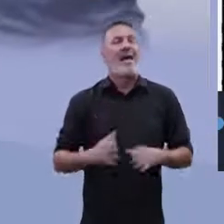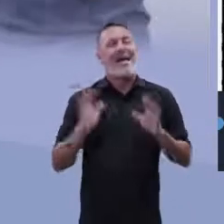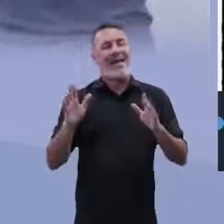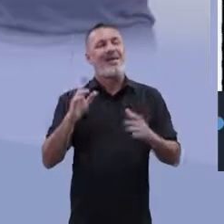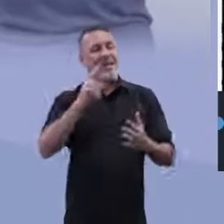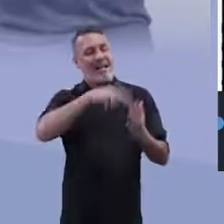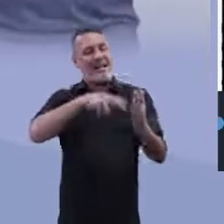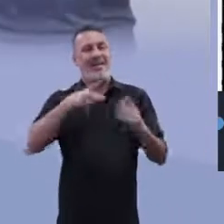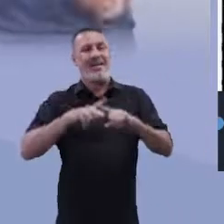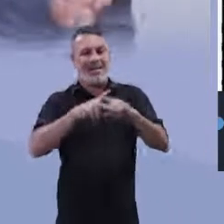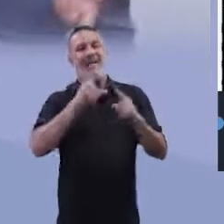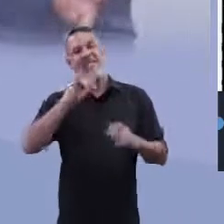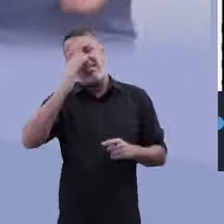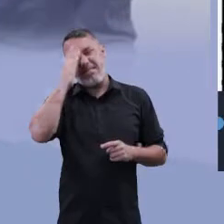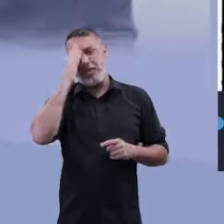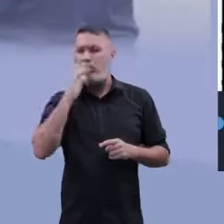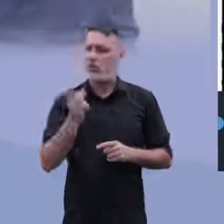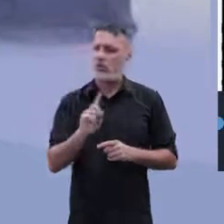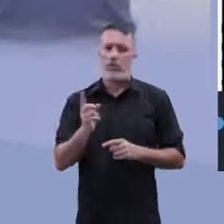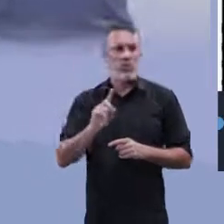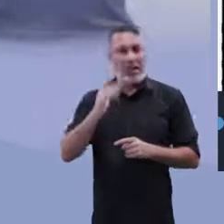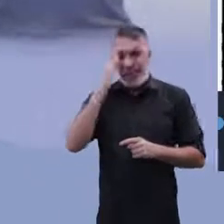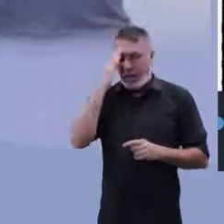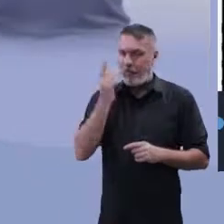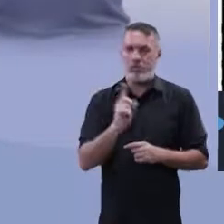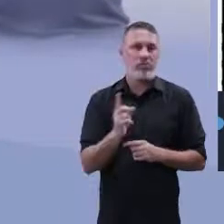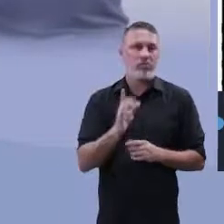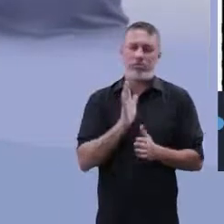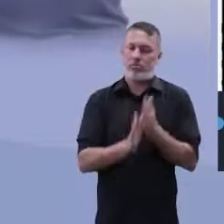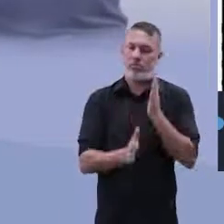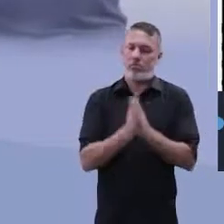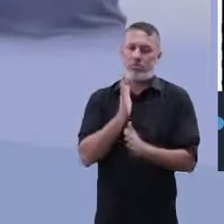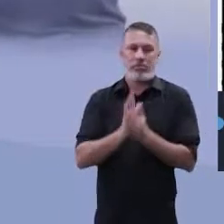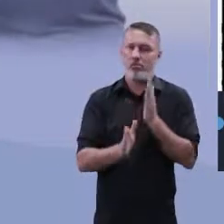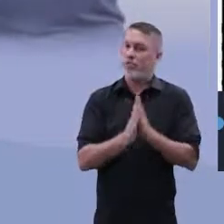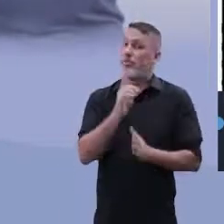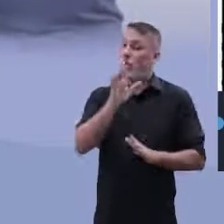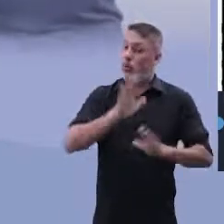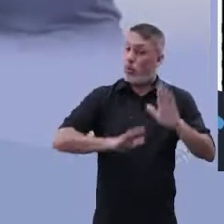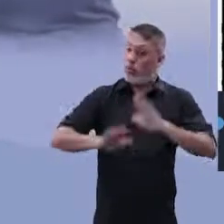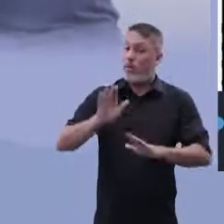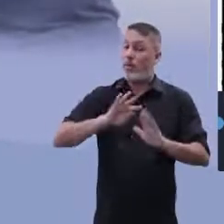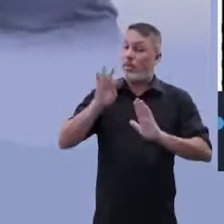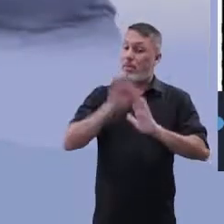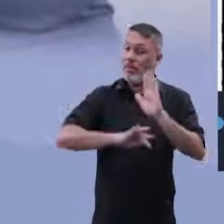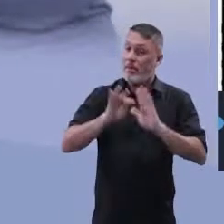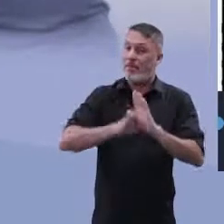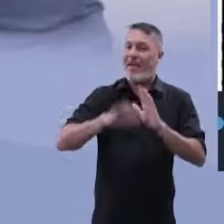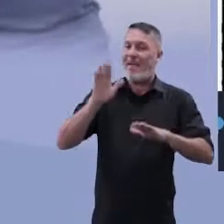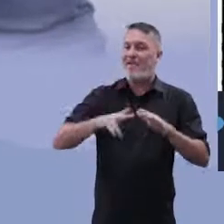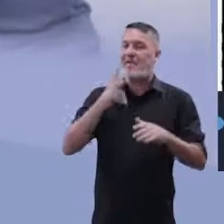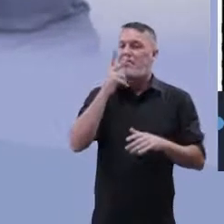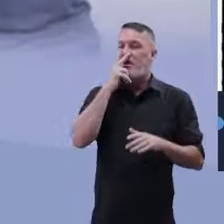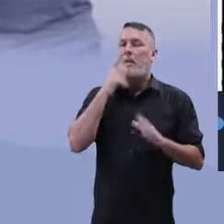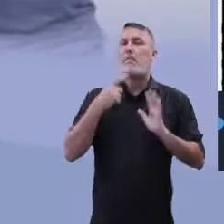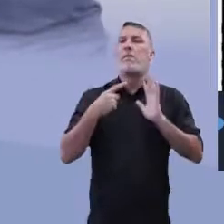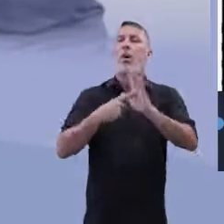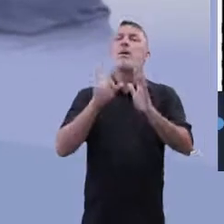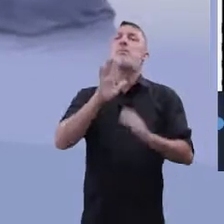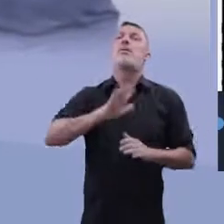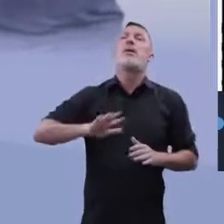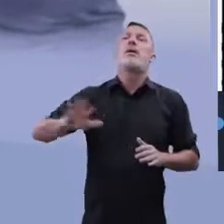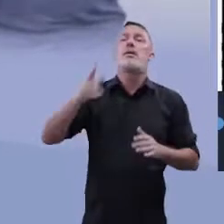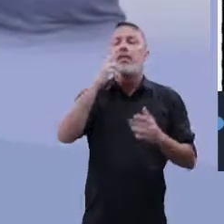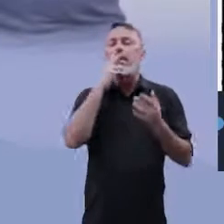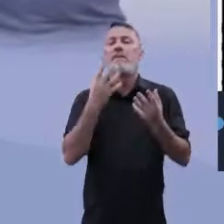mas o corretor vai entender o que eu quis falar. Não, ele não vai entender. Cuidado com o texto conotativo, com o texto